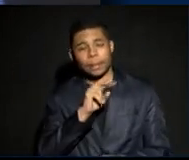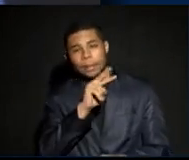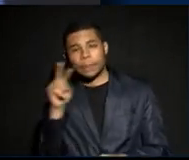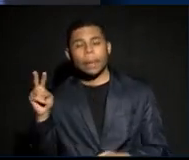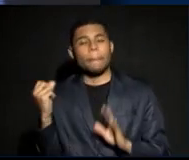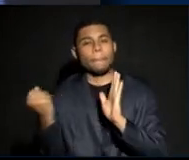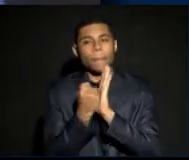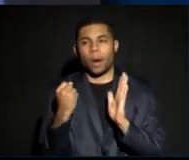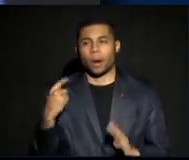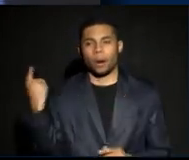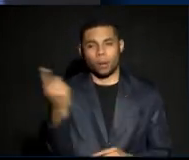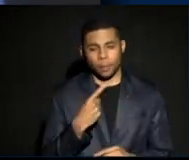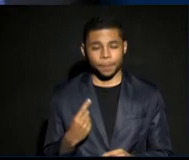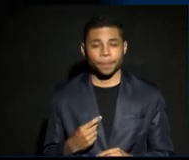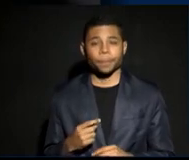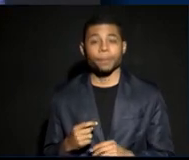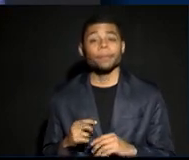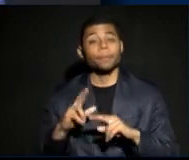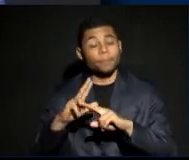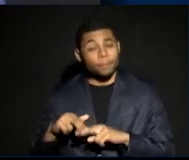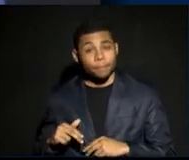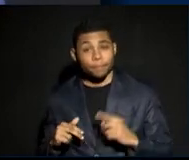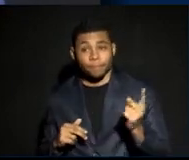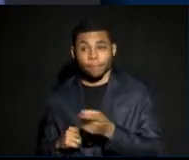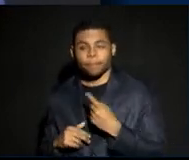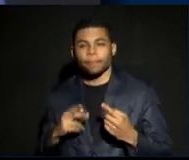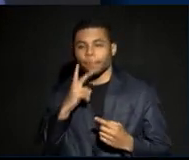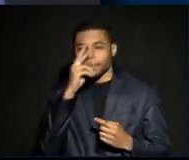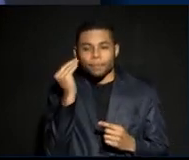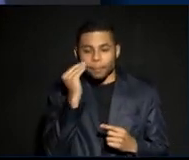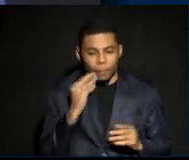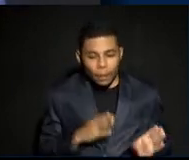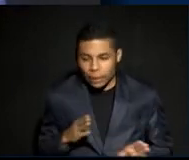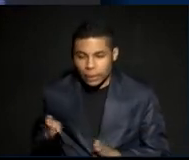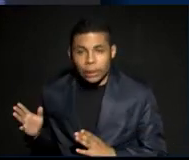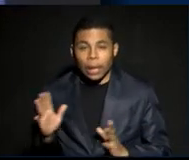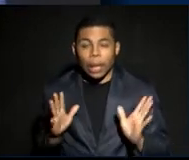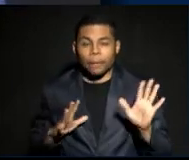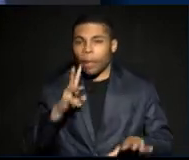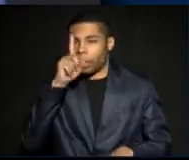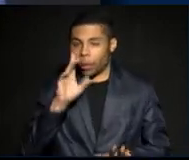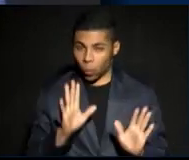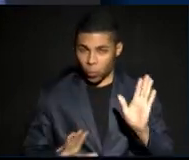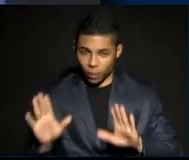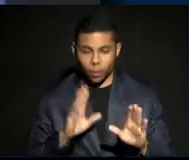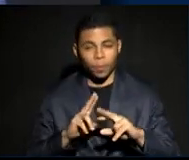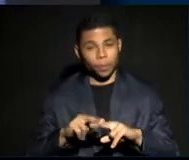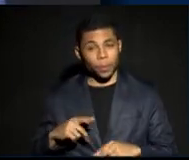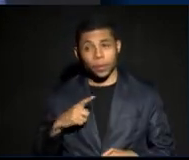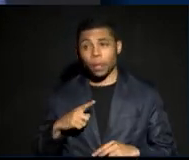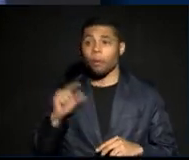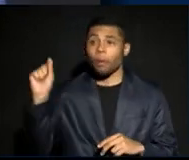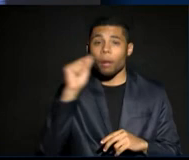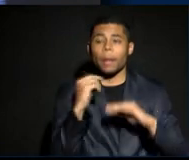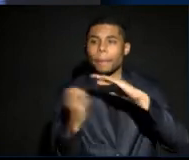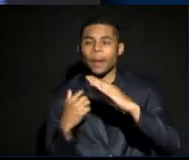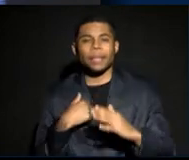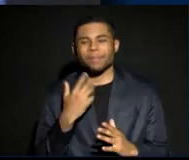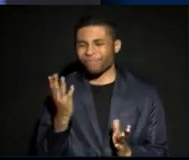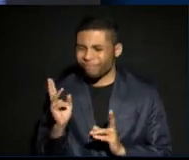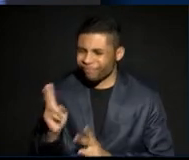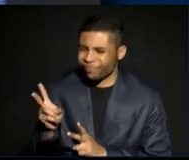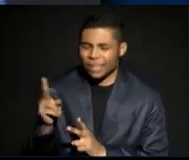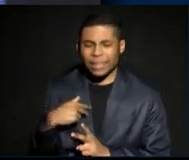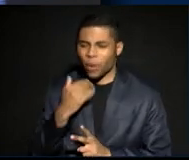estratégia de colocar todos os ovos na mesma cesta foi uma estratégia equivocada a gente vai começar a ver empresas procurando novos destinos E aí estão